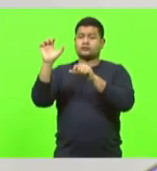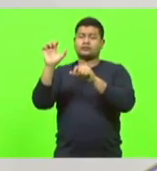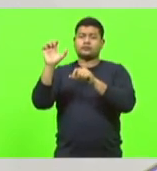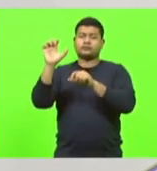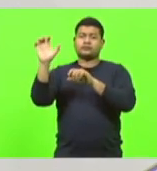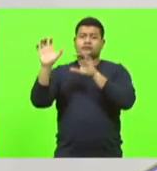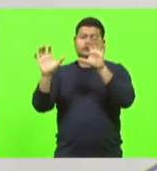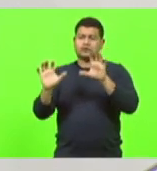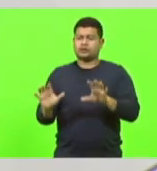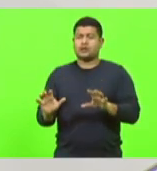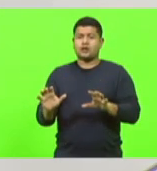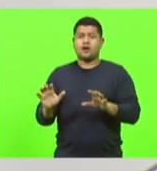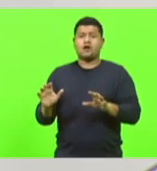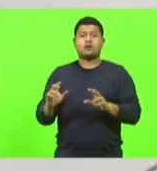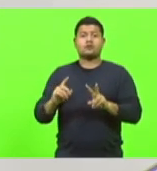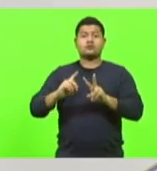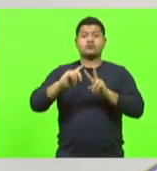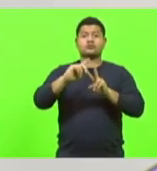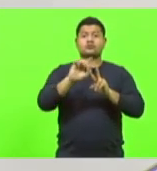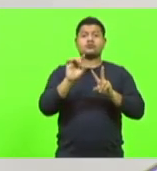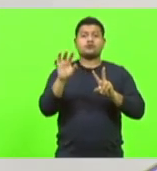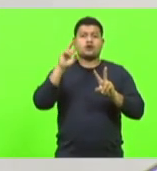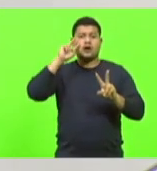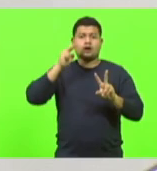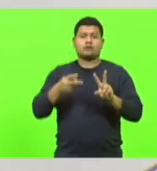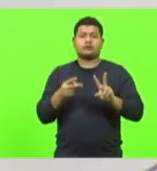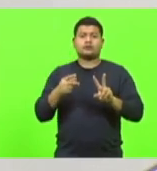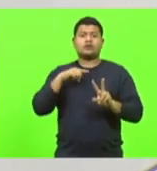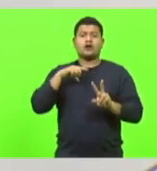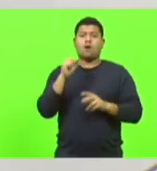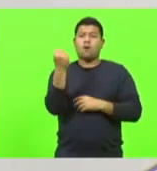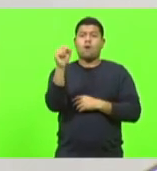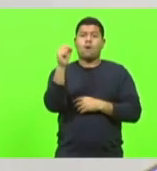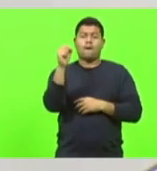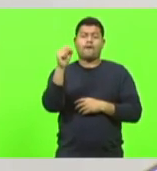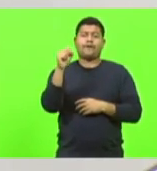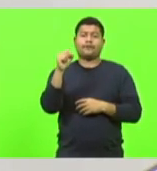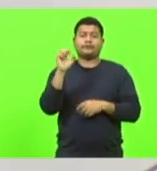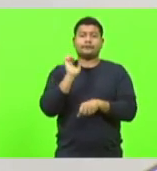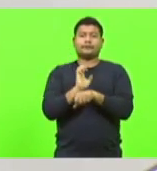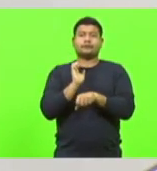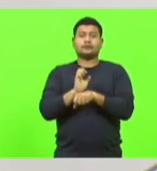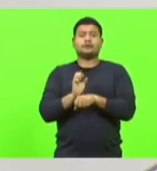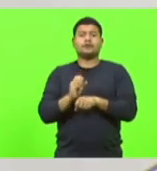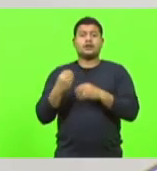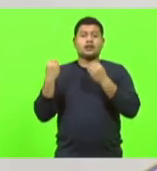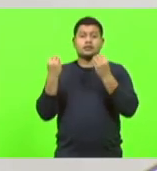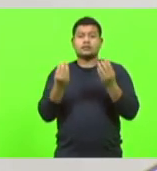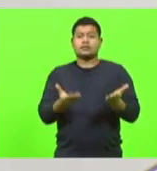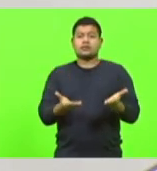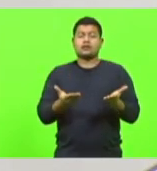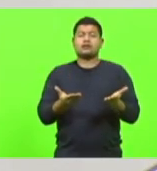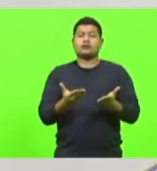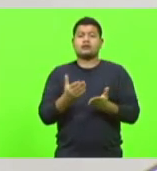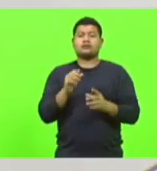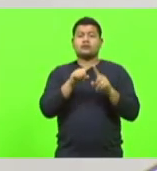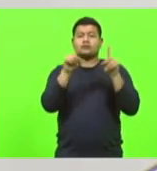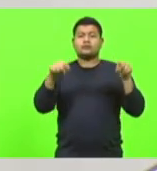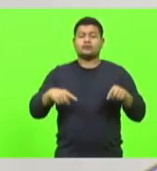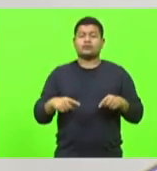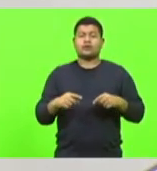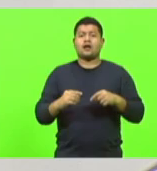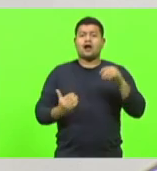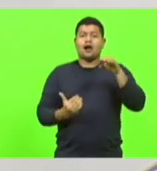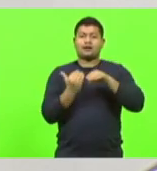não reconhecem temos oito estado que deram a integralidade Ea paridade porque o